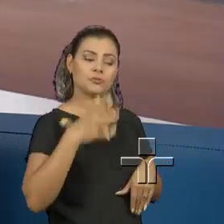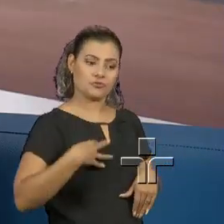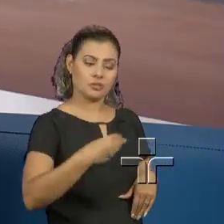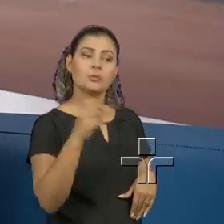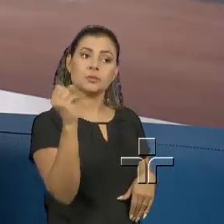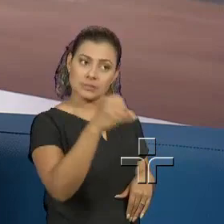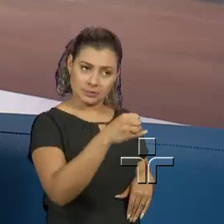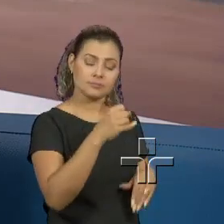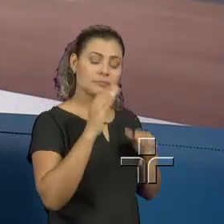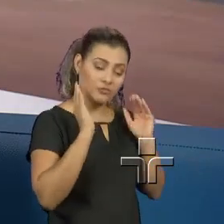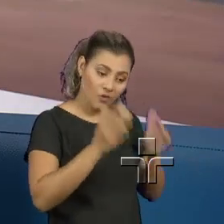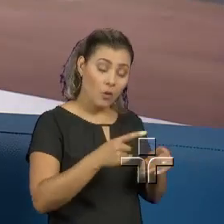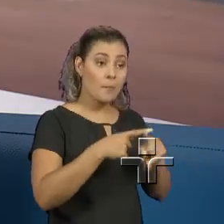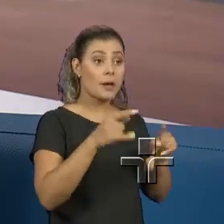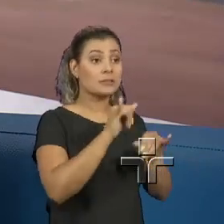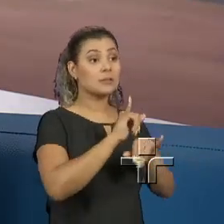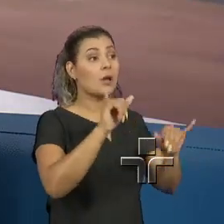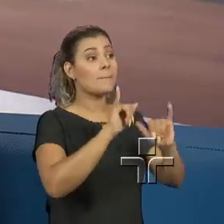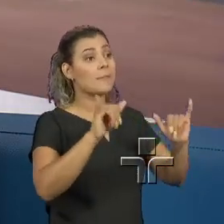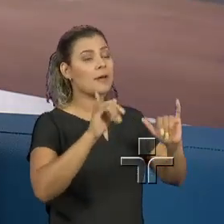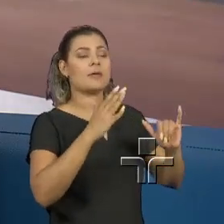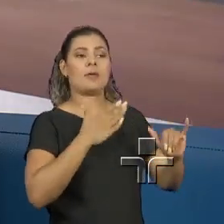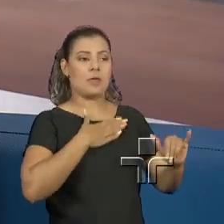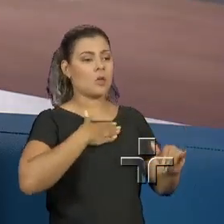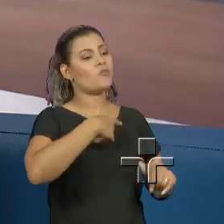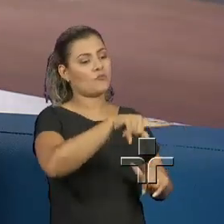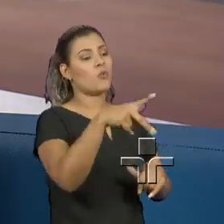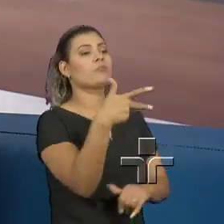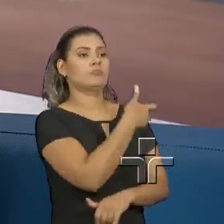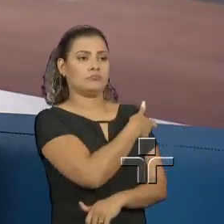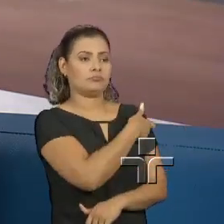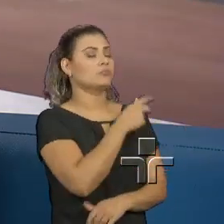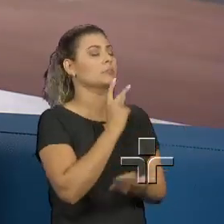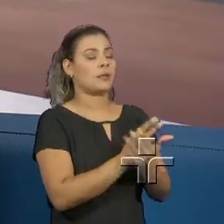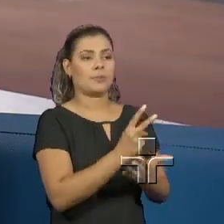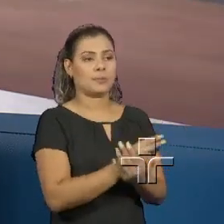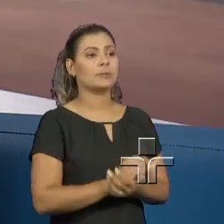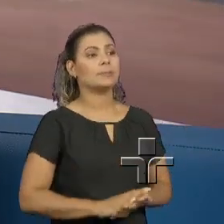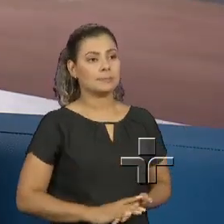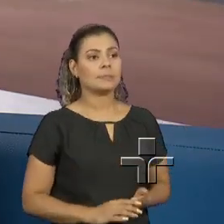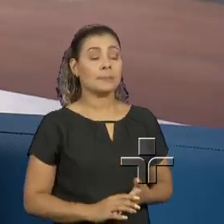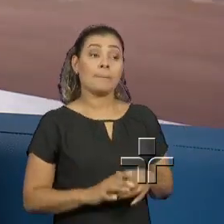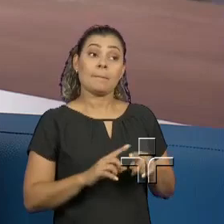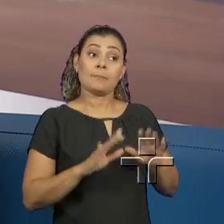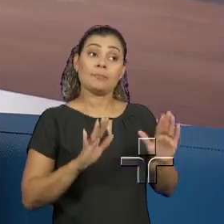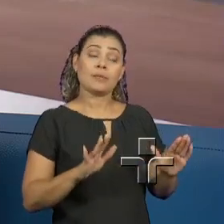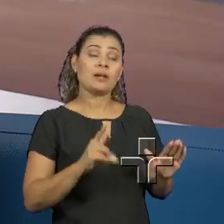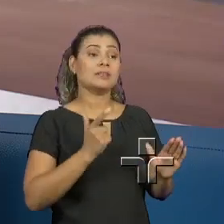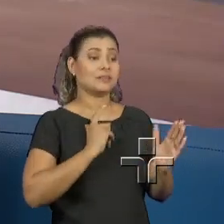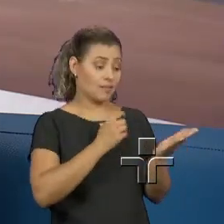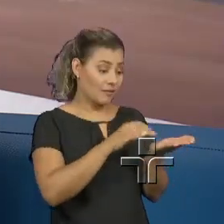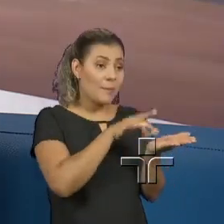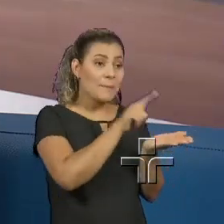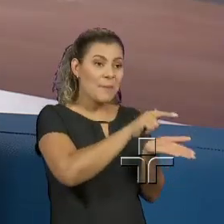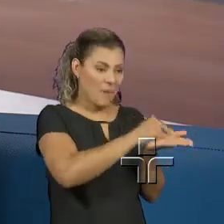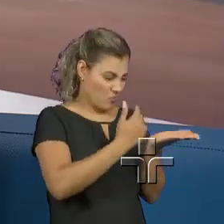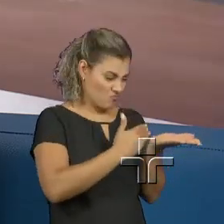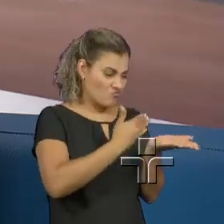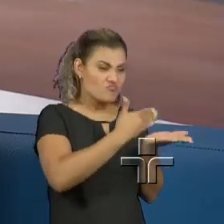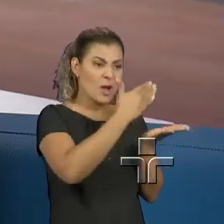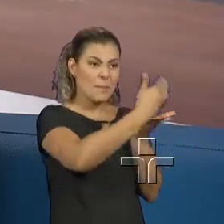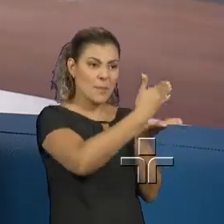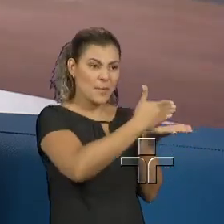mas quando tem campanha, eu me vacino. Agora, ter uma carteirinha,